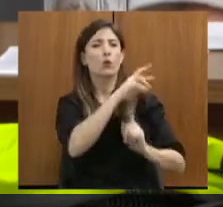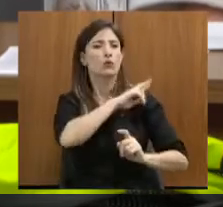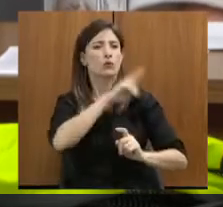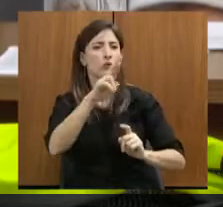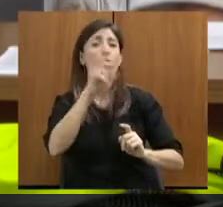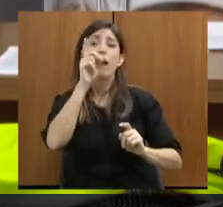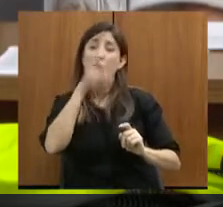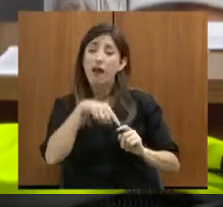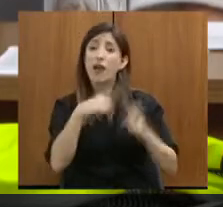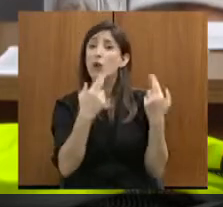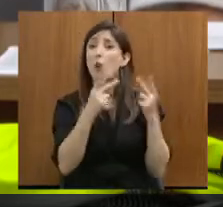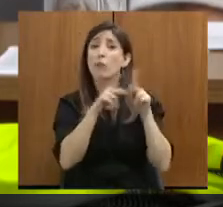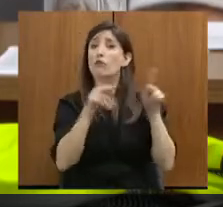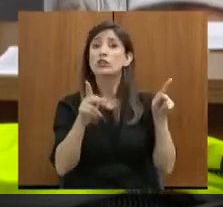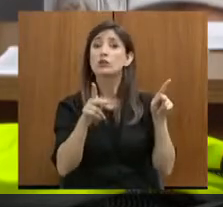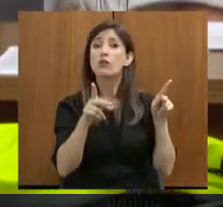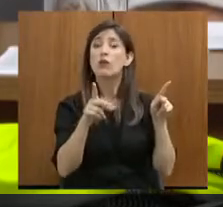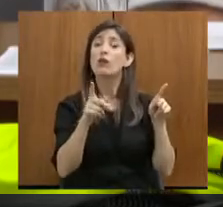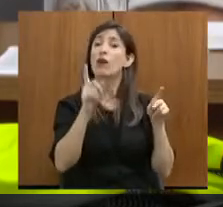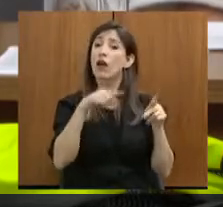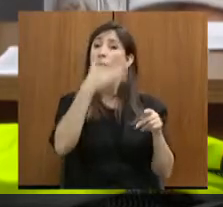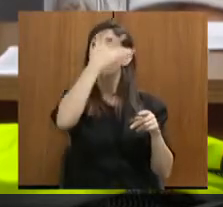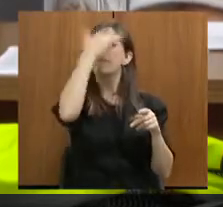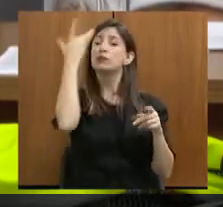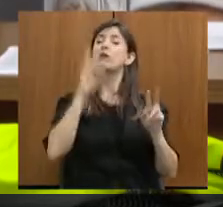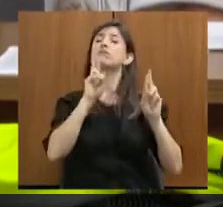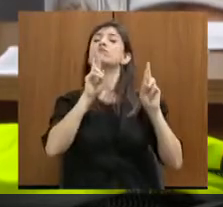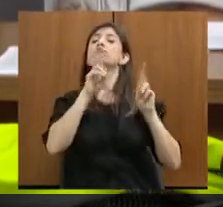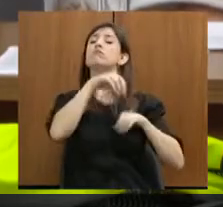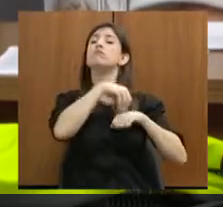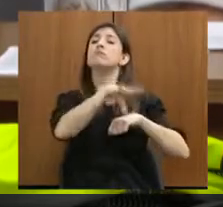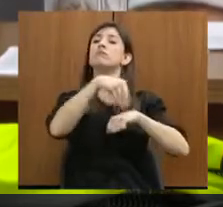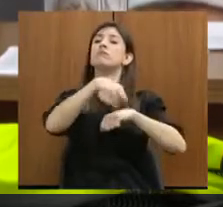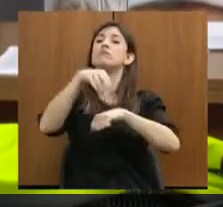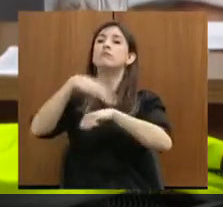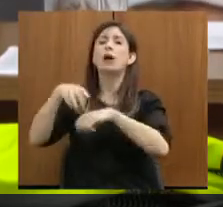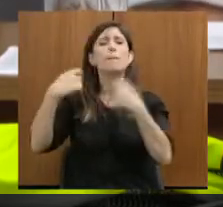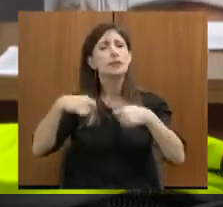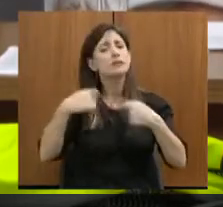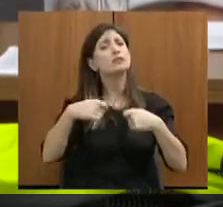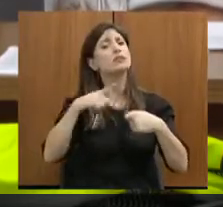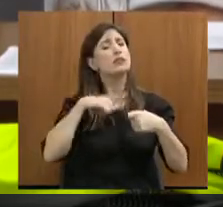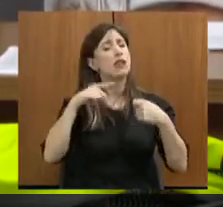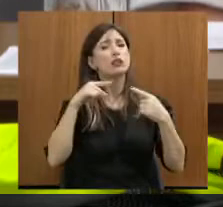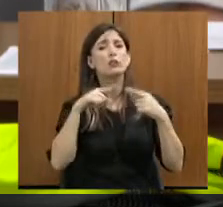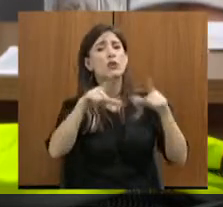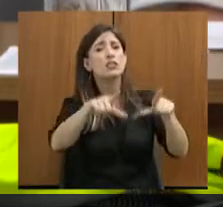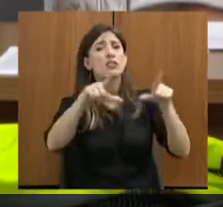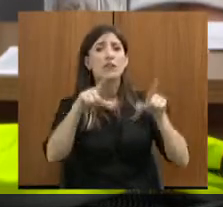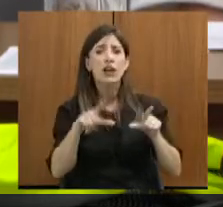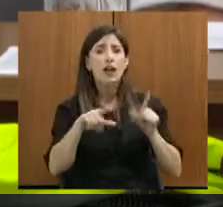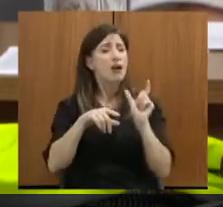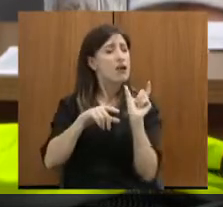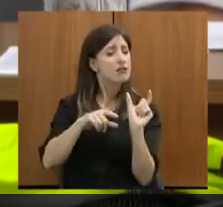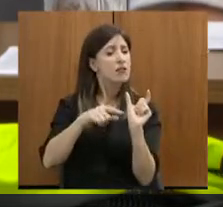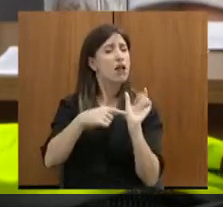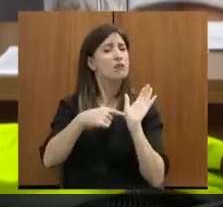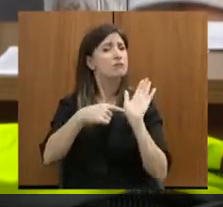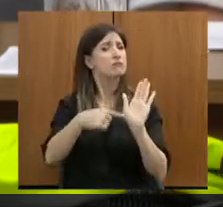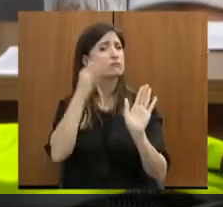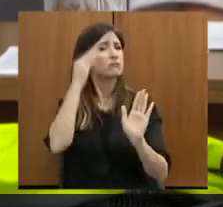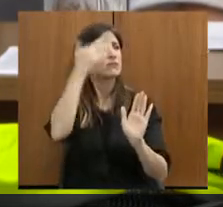e ele precisa dessa certificação Estadual então é uma coisa que eu acho que deveria ser colocado aí também em Pauta